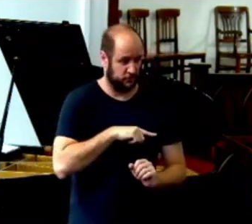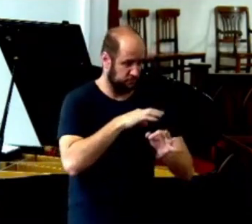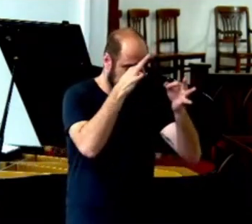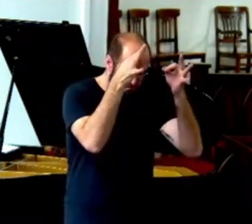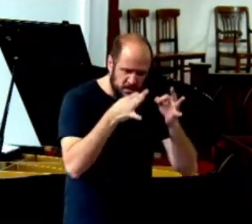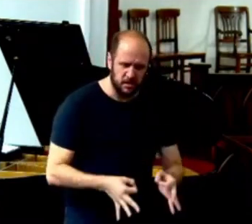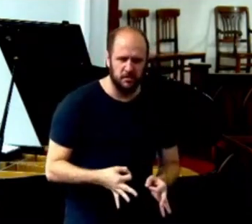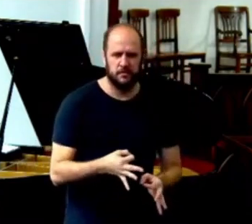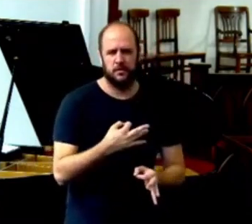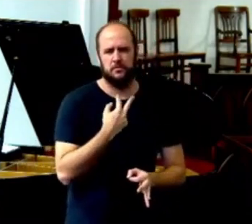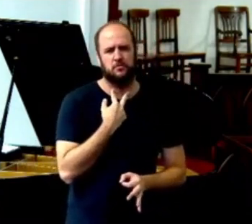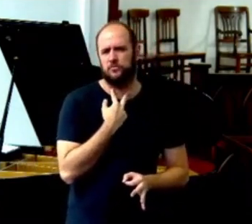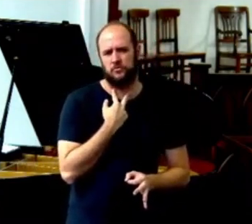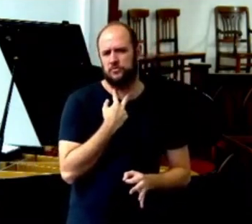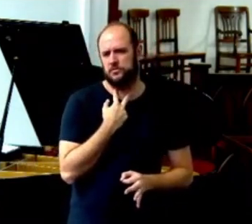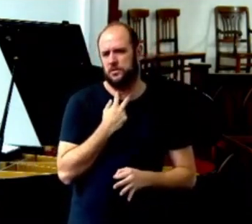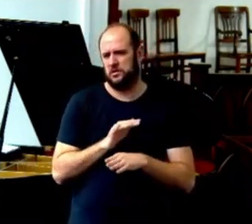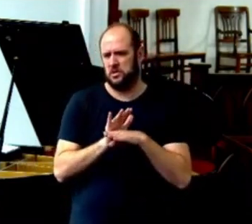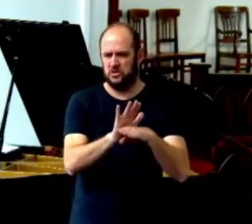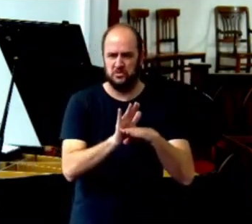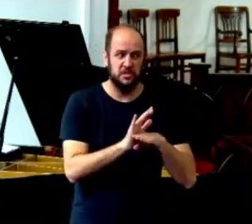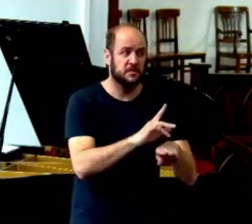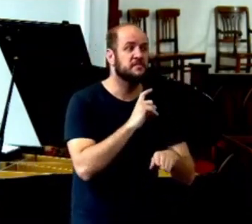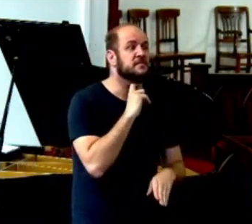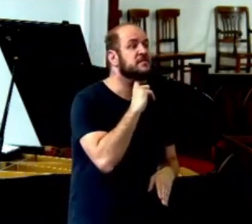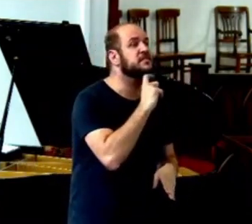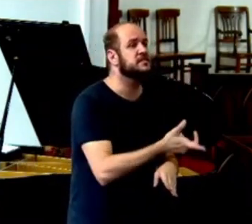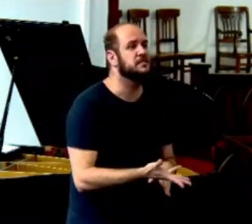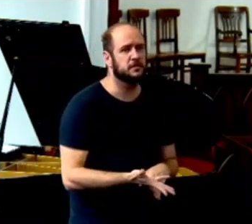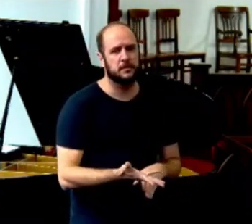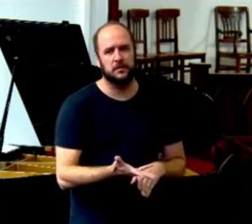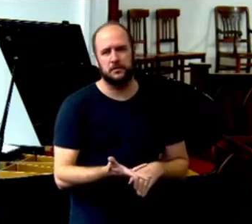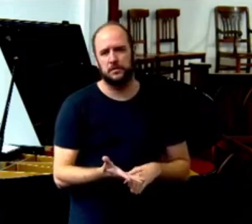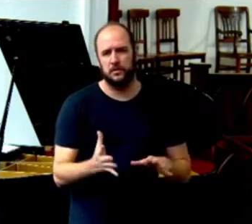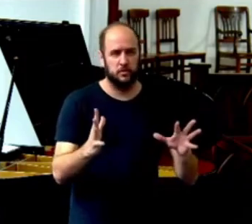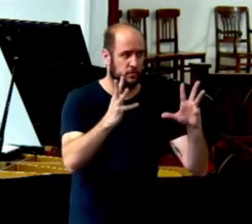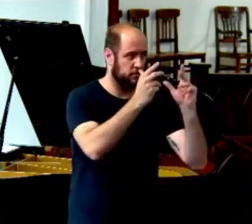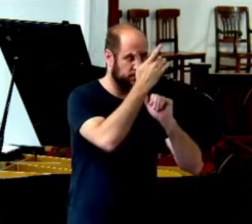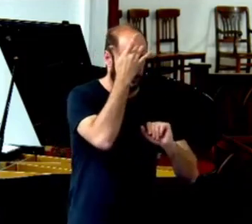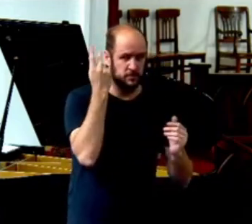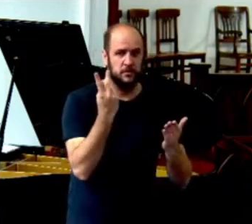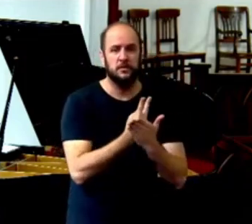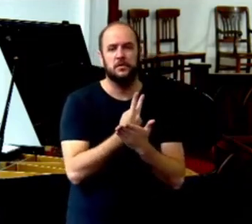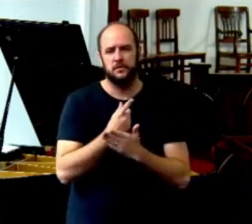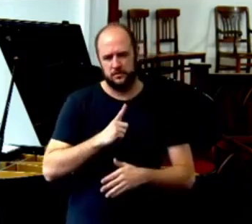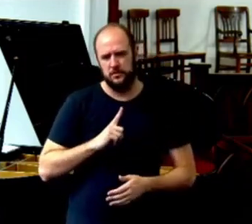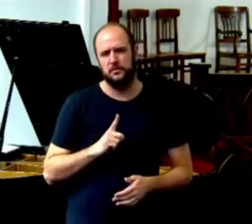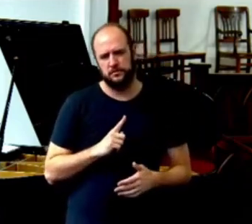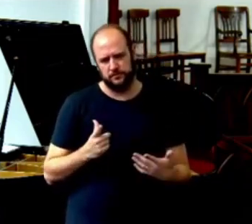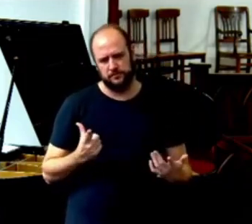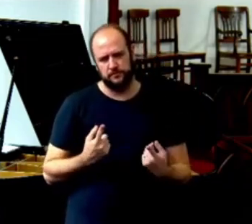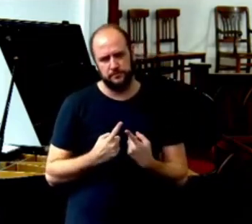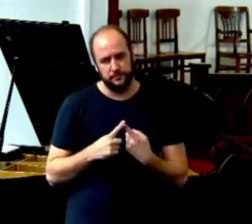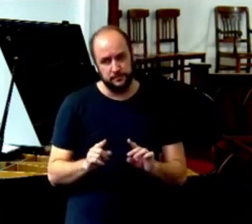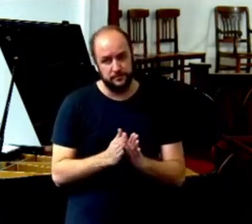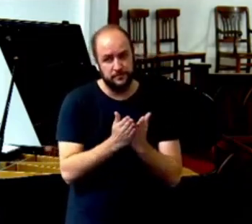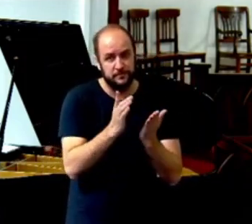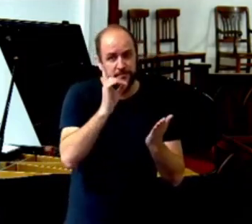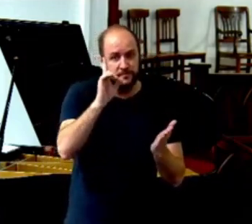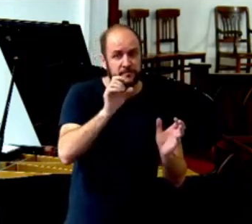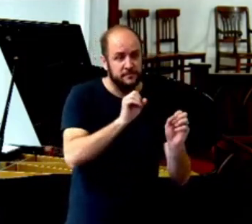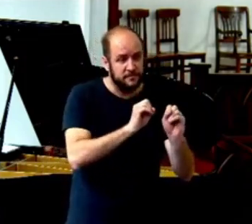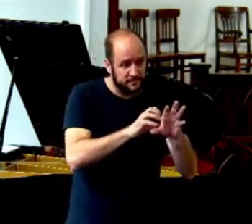lógica, ninguém vai ajudar ninguém. Não é verdade? Mas o texto não está nos ensinando isso. Ele